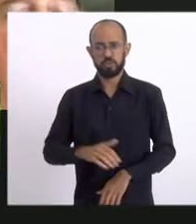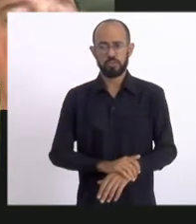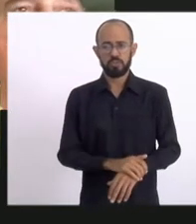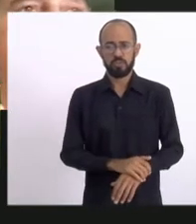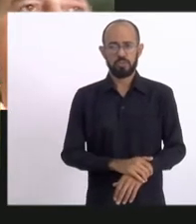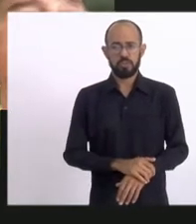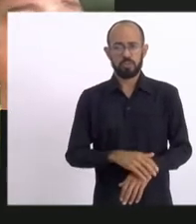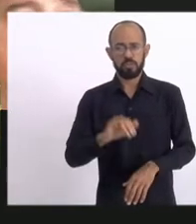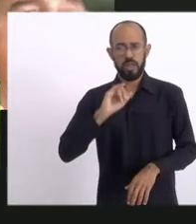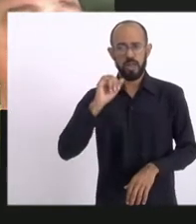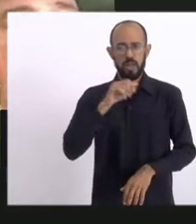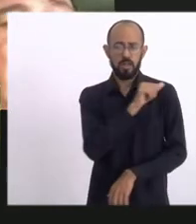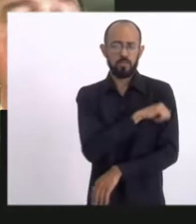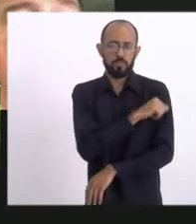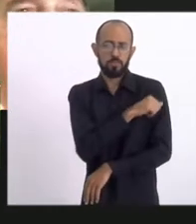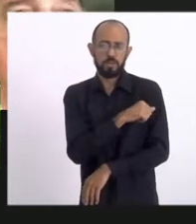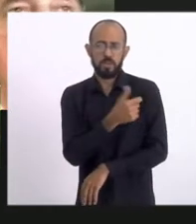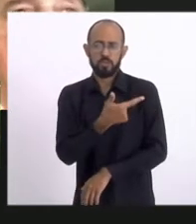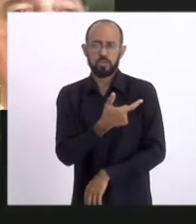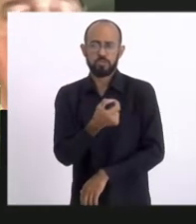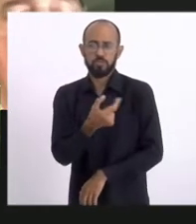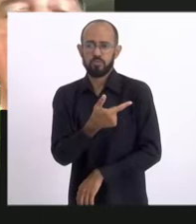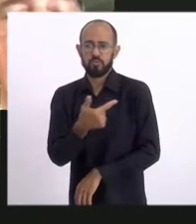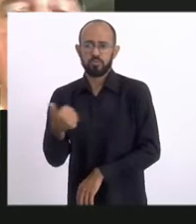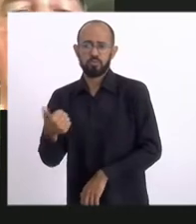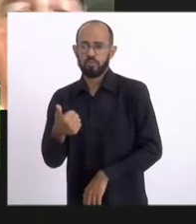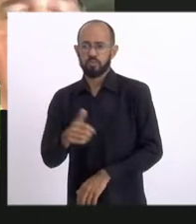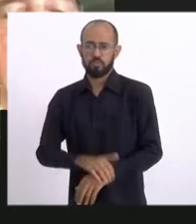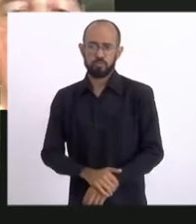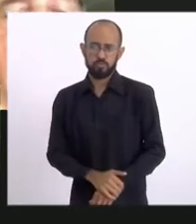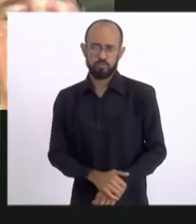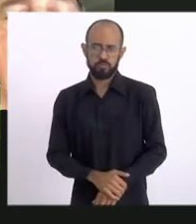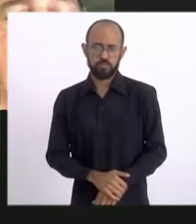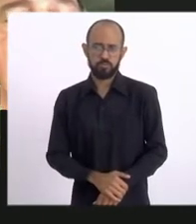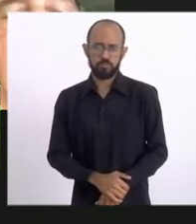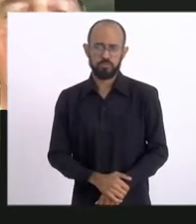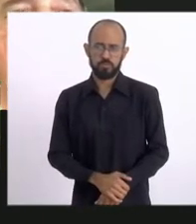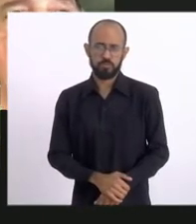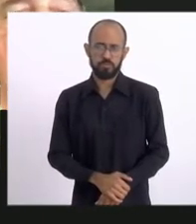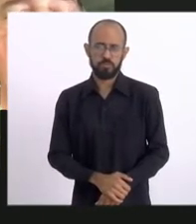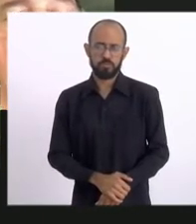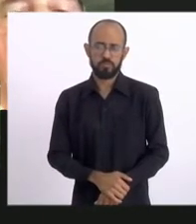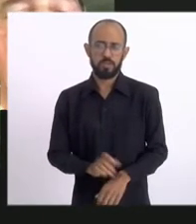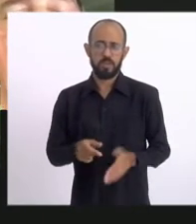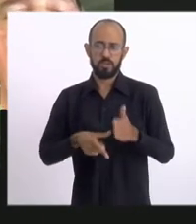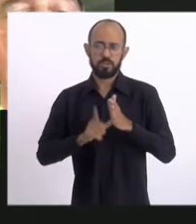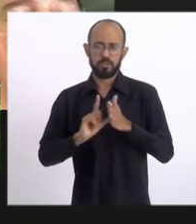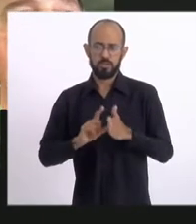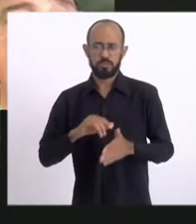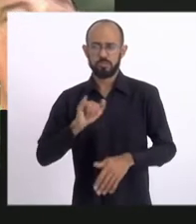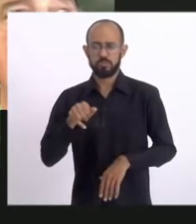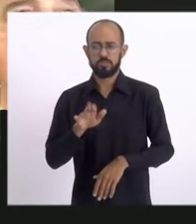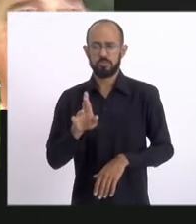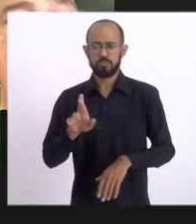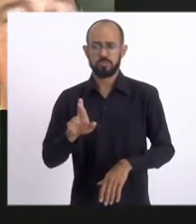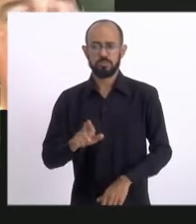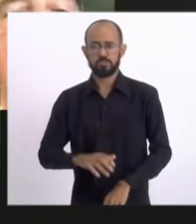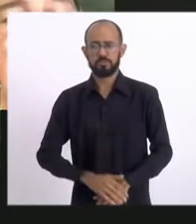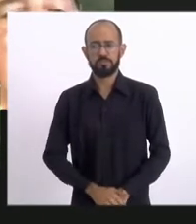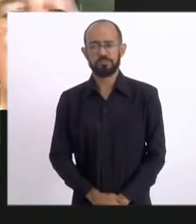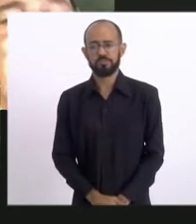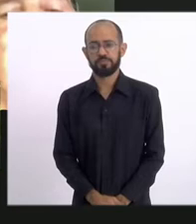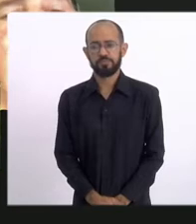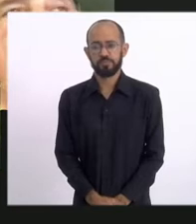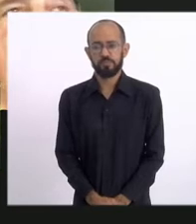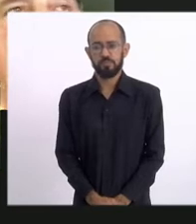21. Eu tenho que sal da Rejane é o do Jair. Já é anterior ao dela. Tá bom. Essa é a proposta,